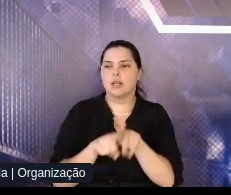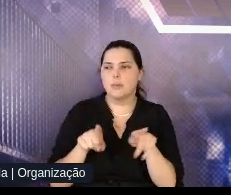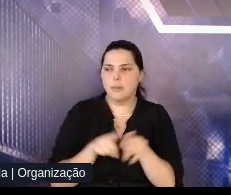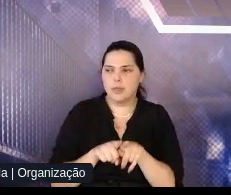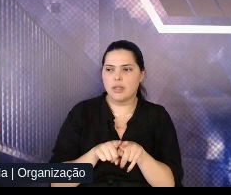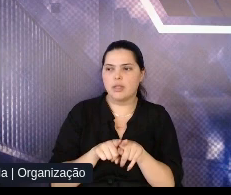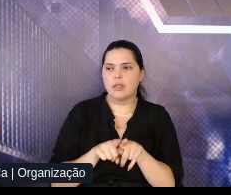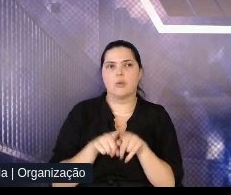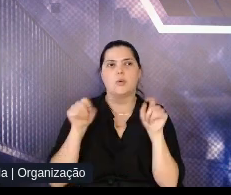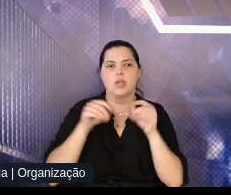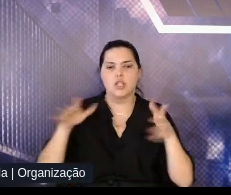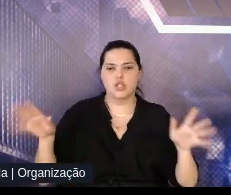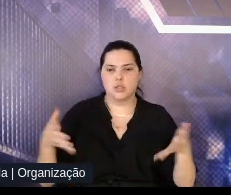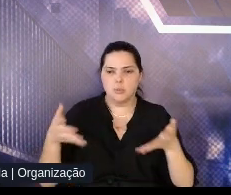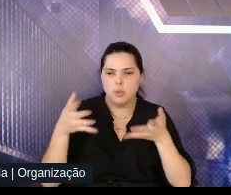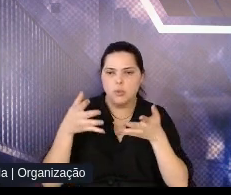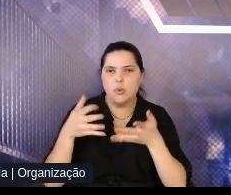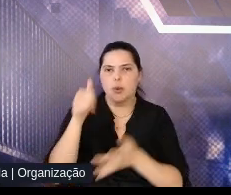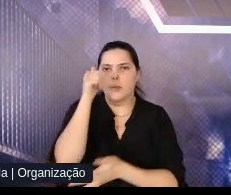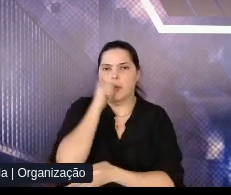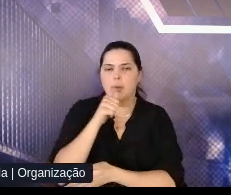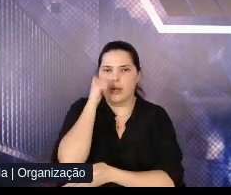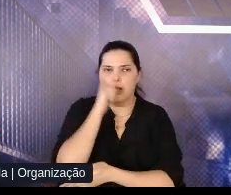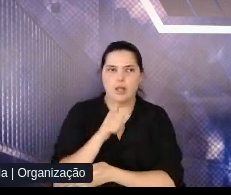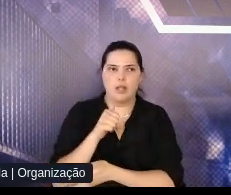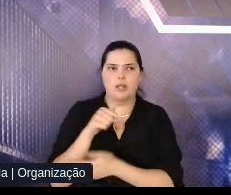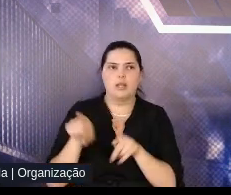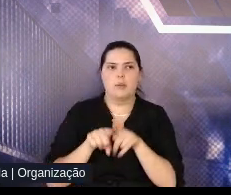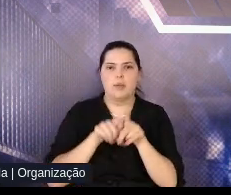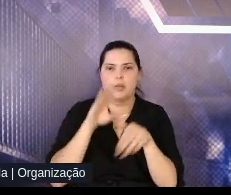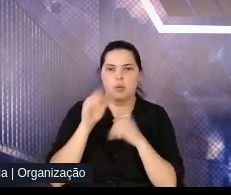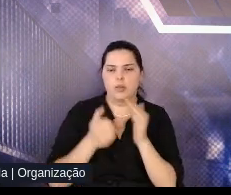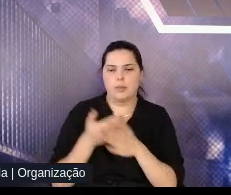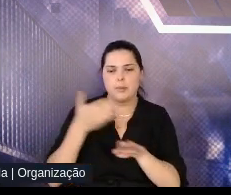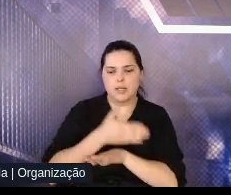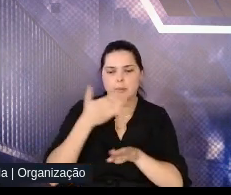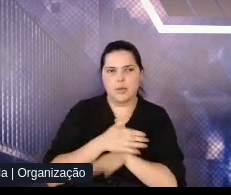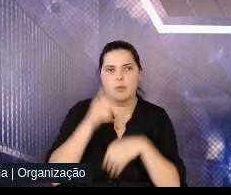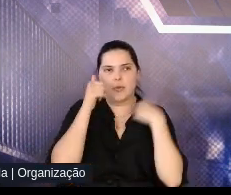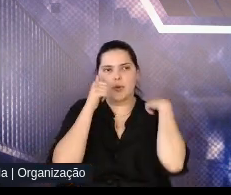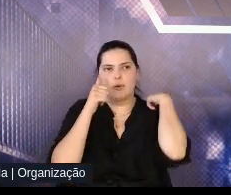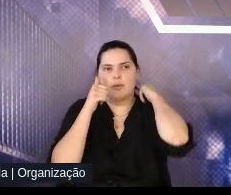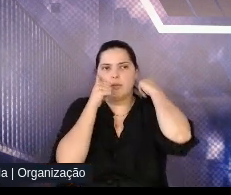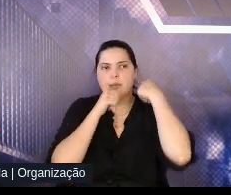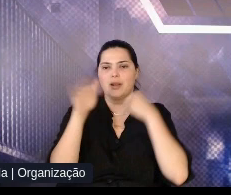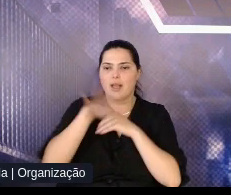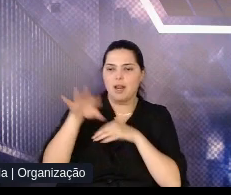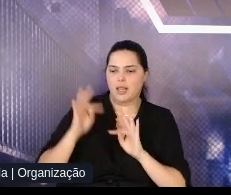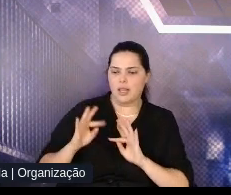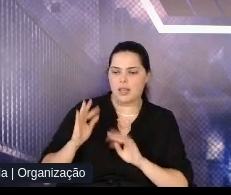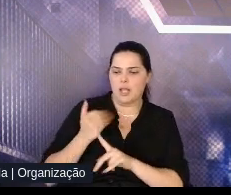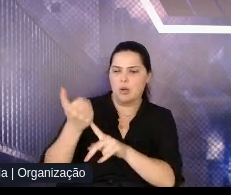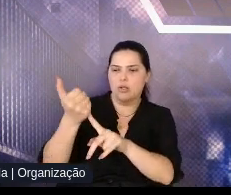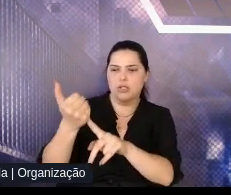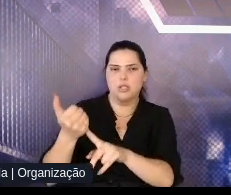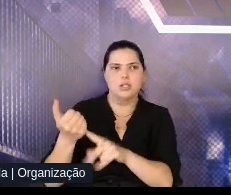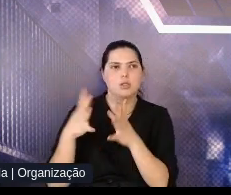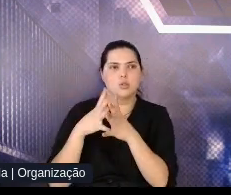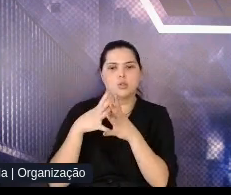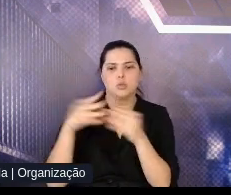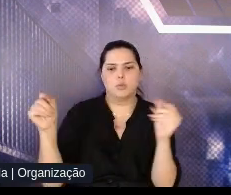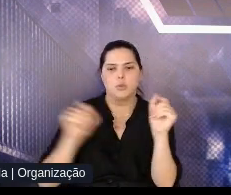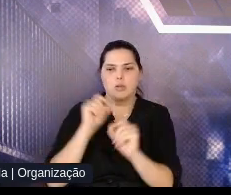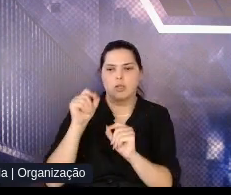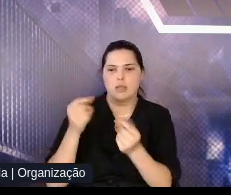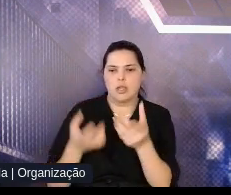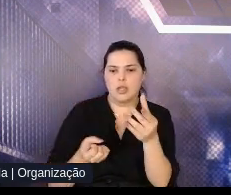o que estipulou aquelas mulheres e toda aquela presença feminina nas áreas de tecnologia desaparecerem foi o